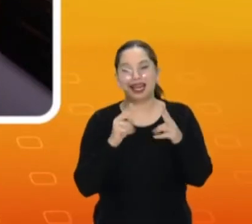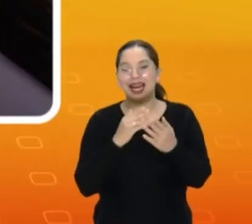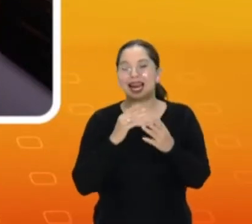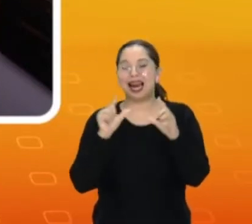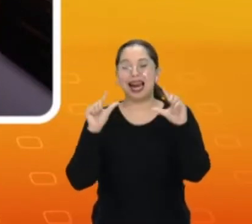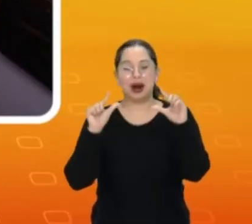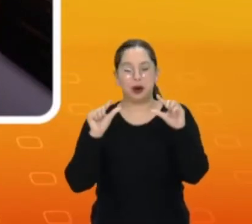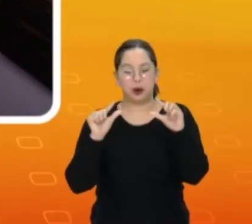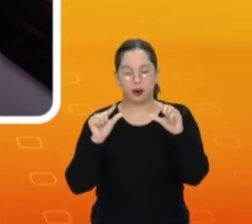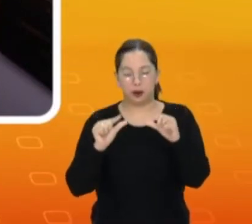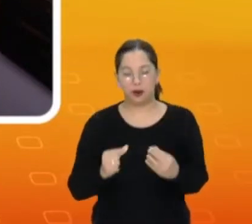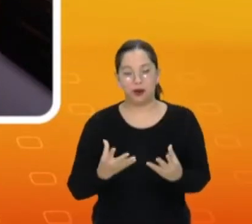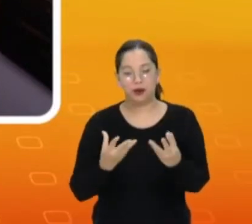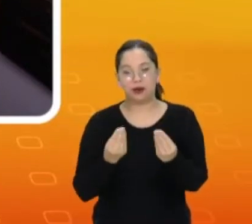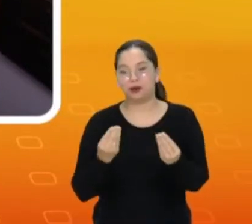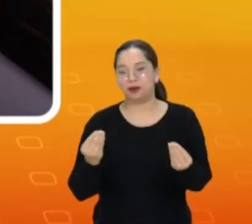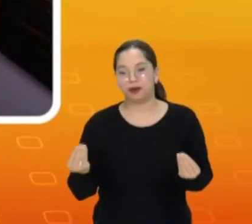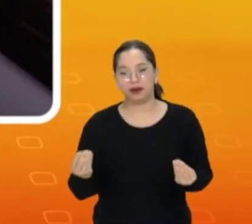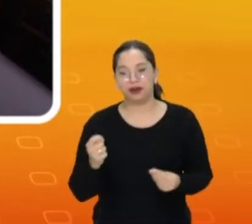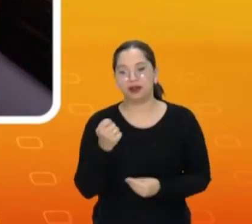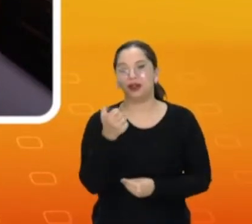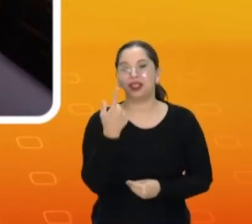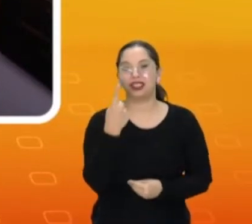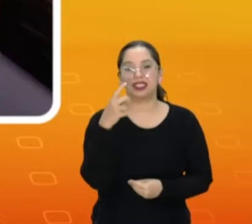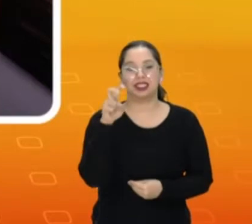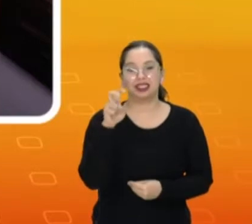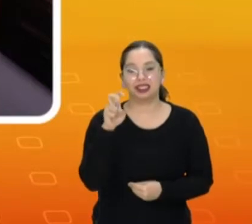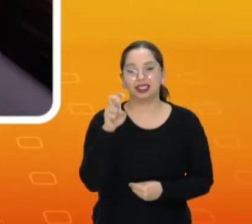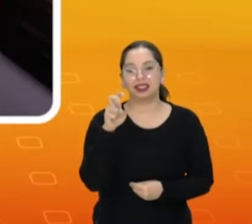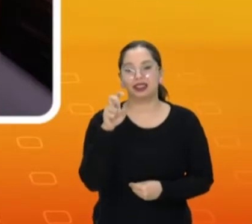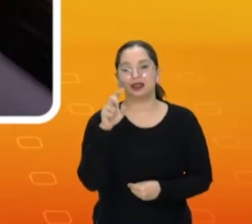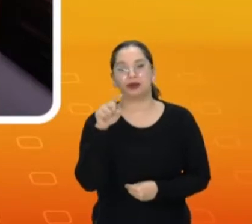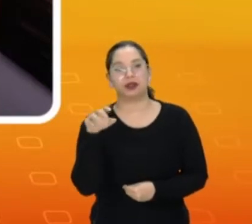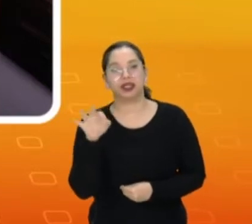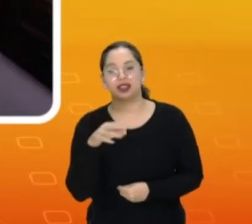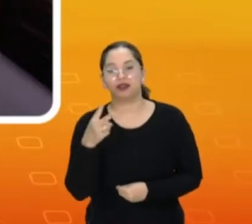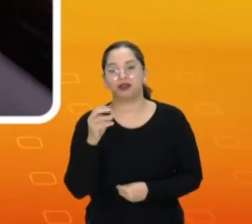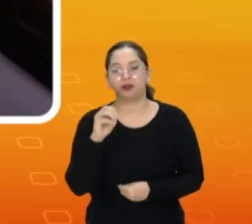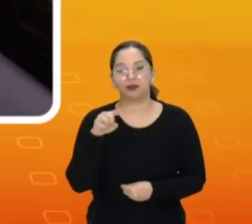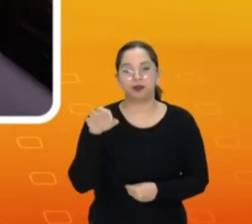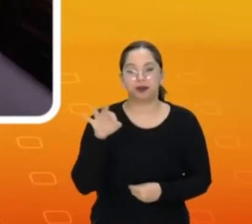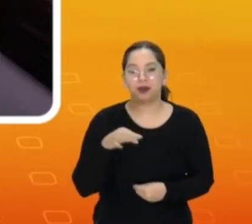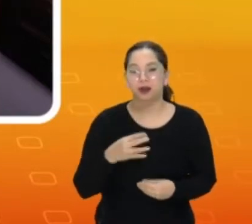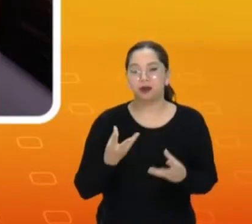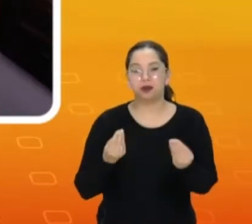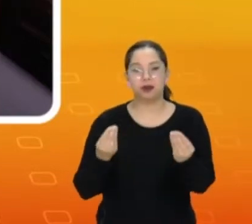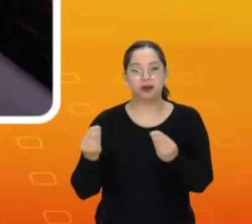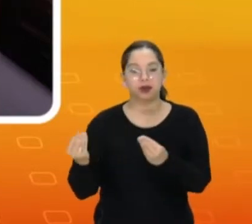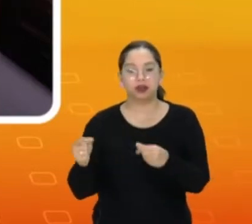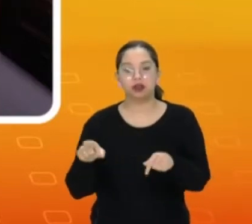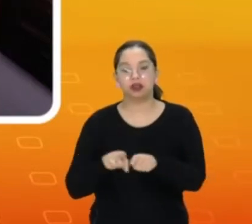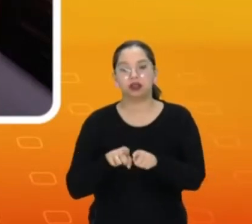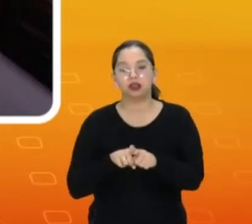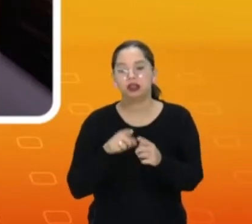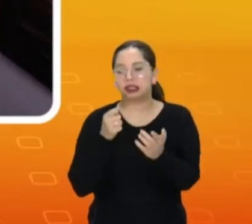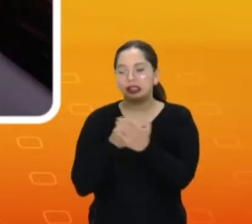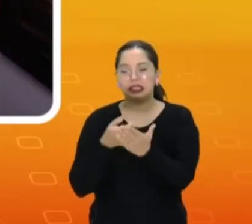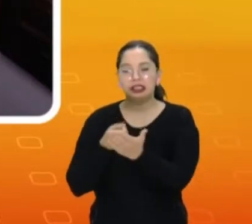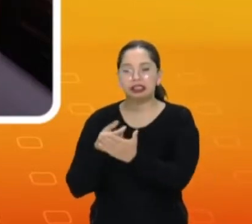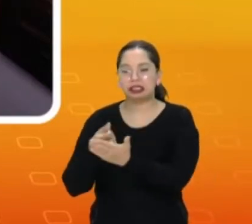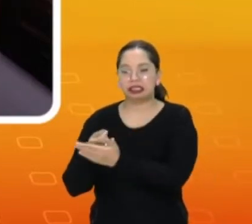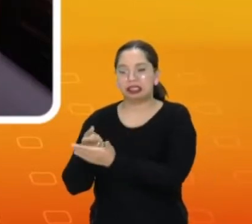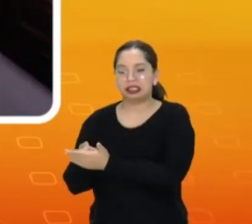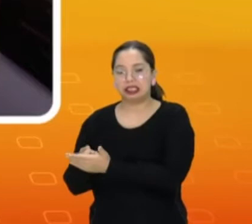queda tá para piorar esse quadro o segundo sempre meios a compra de mídia através das maiores agências de Publicidade do Brasil